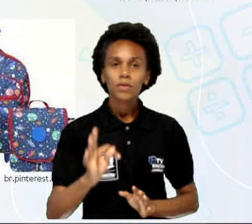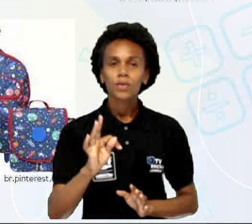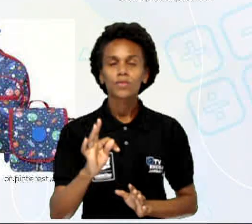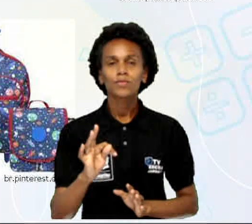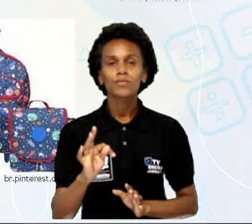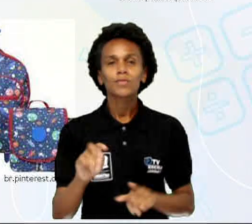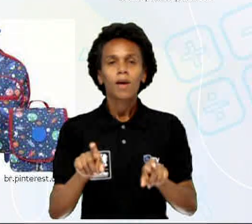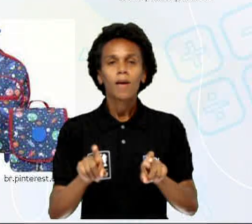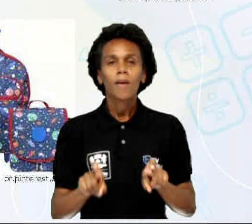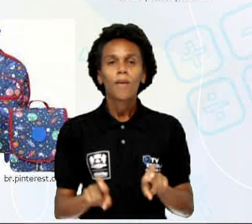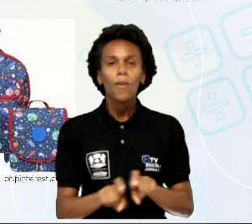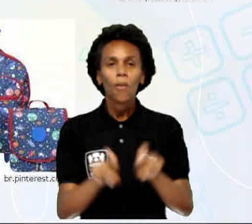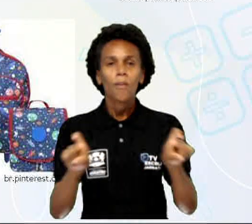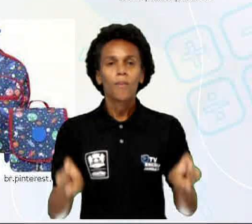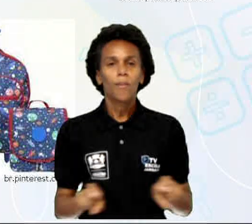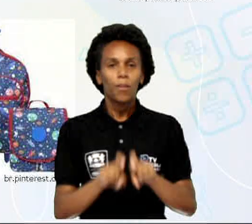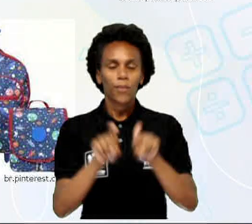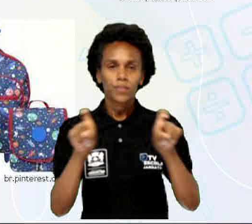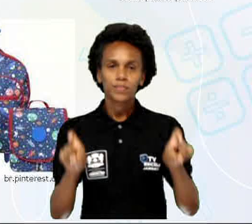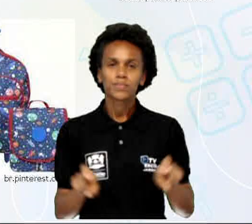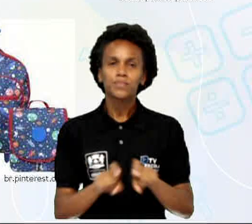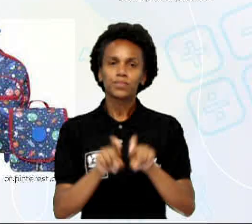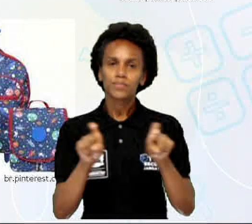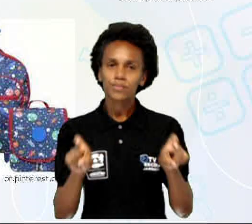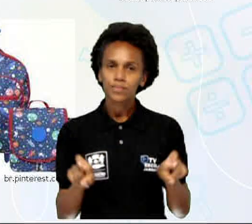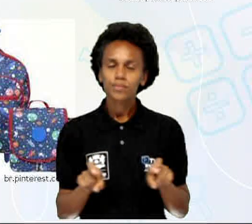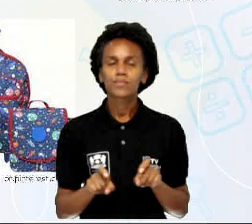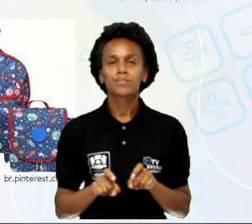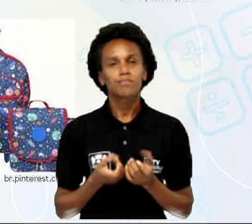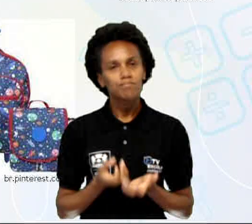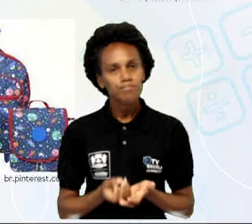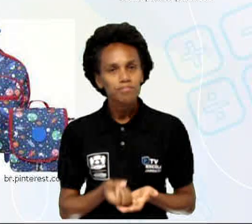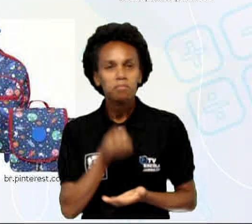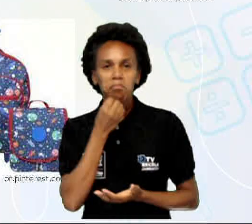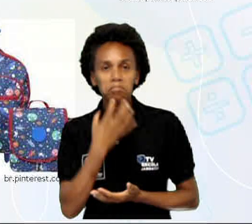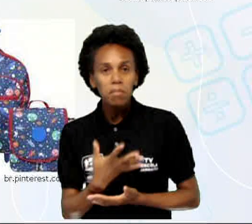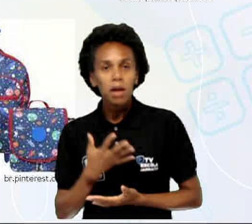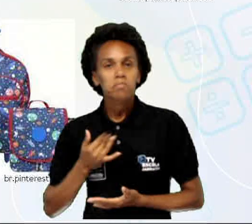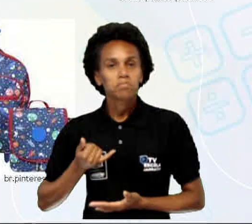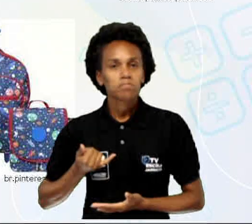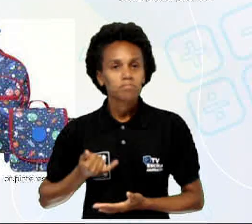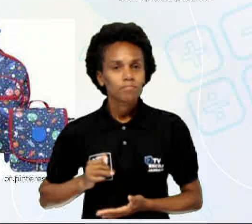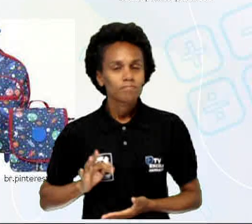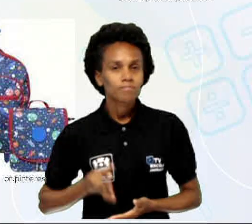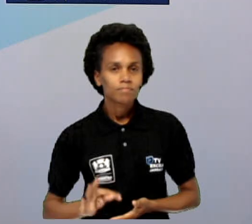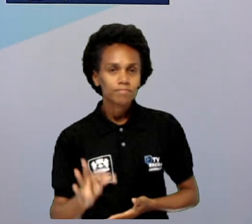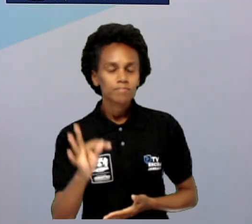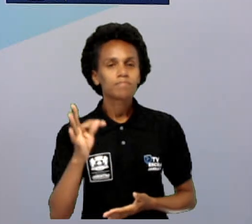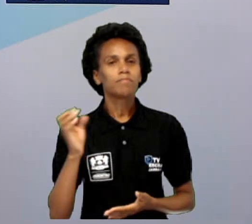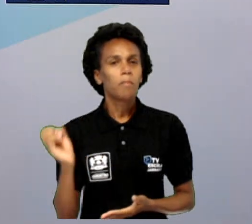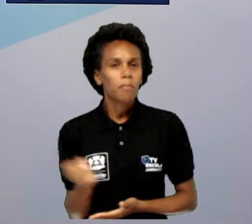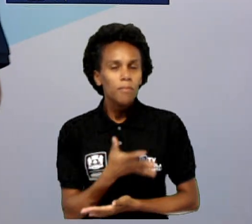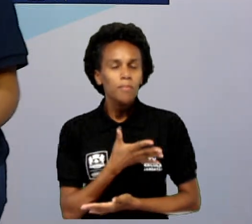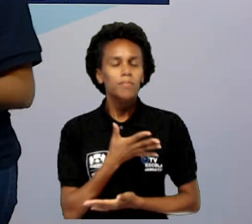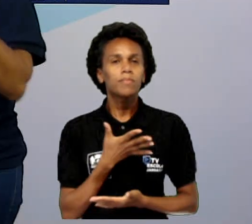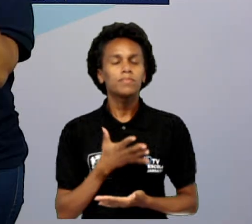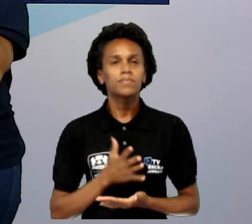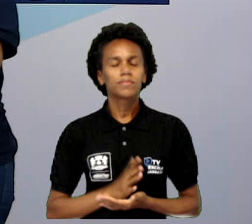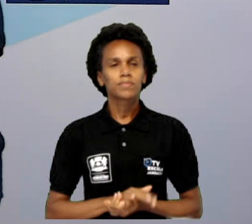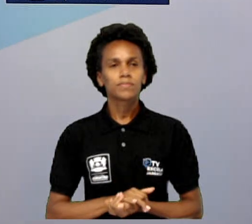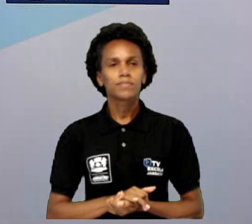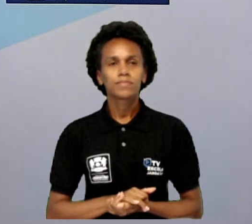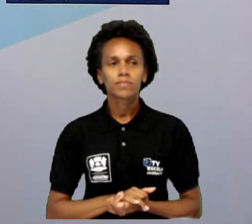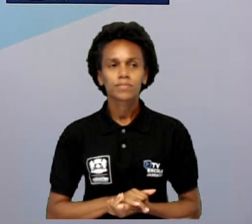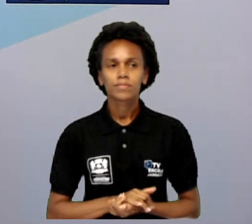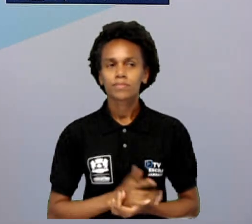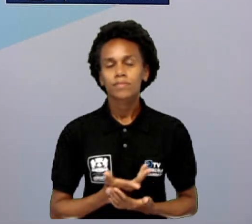também, assim, é um advento bem tecnológico, bem moderno. Os professores já não usam mais o mimeógrafo com aquele cheirinho